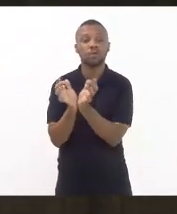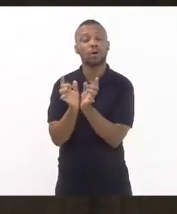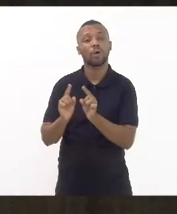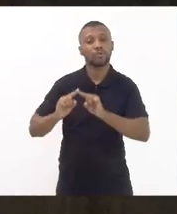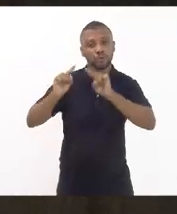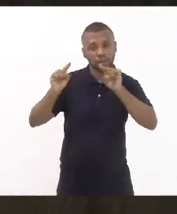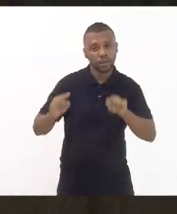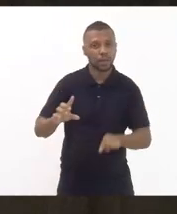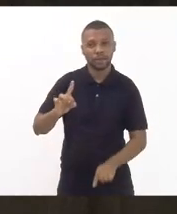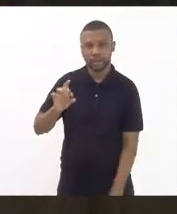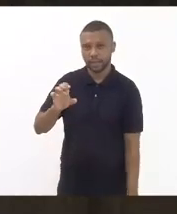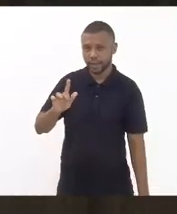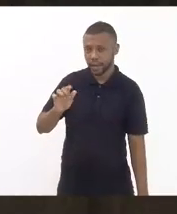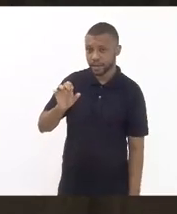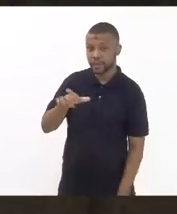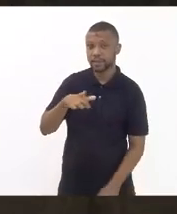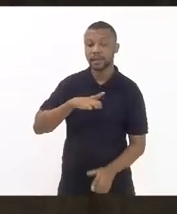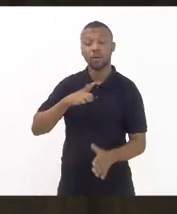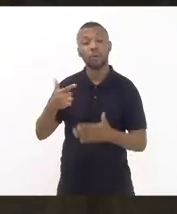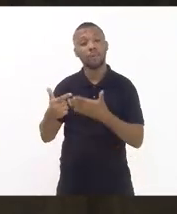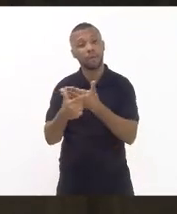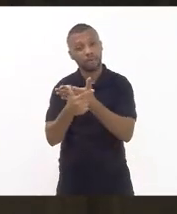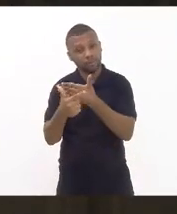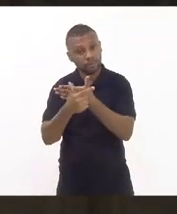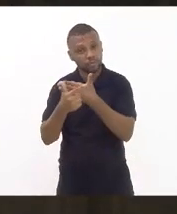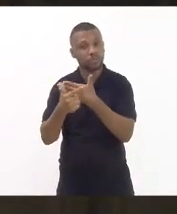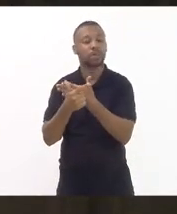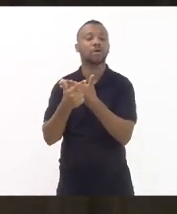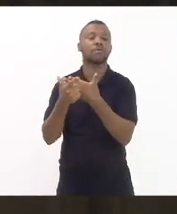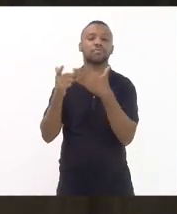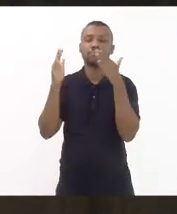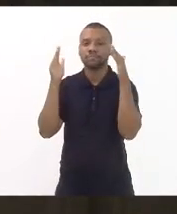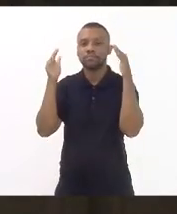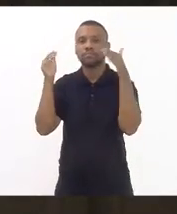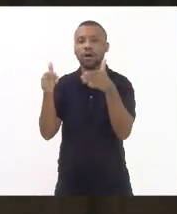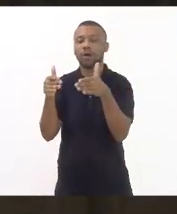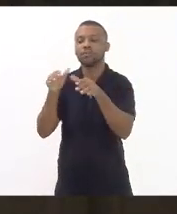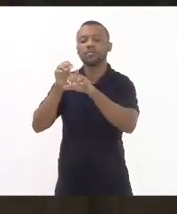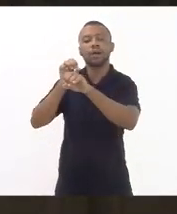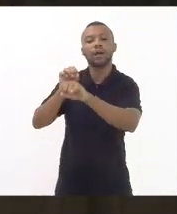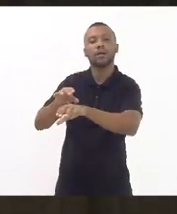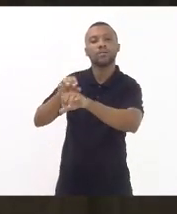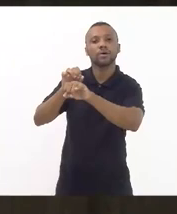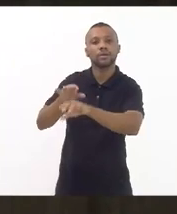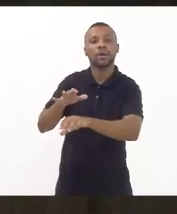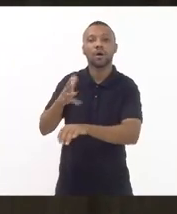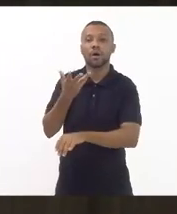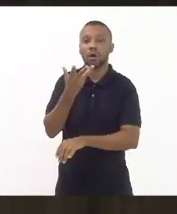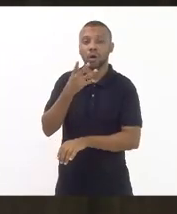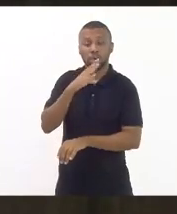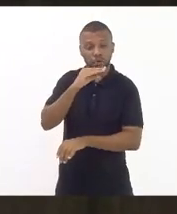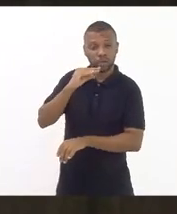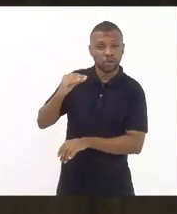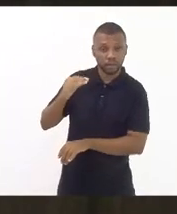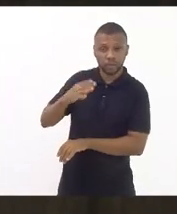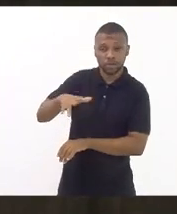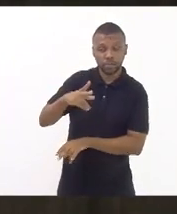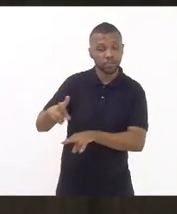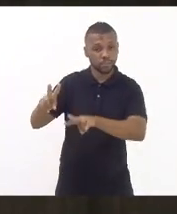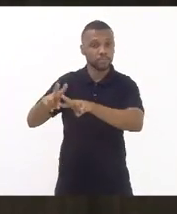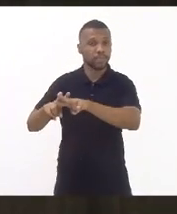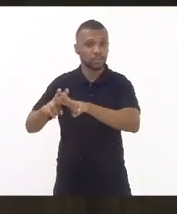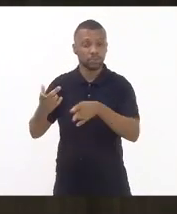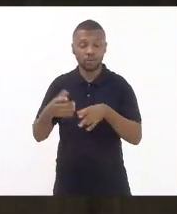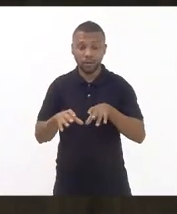função relacionada a um processo de reeducação dos nossos adolescentes. Então, evidentemente, a formação desses